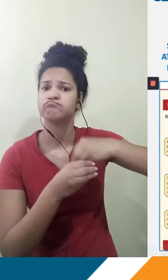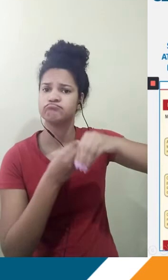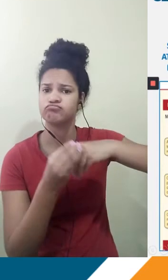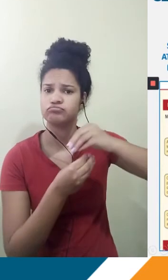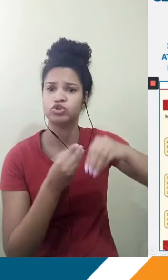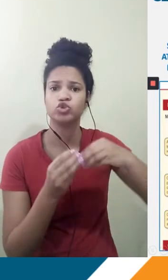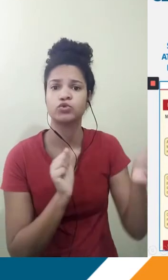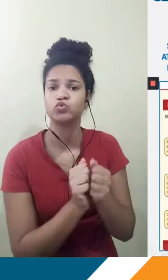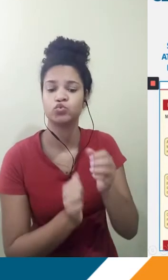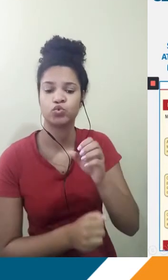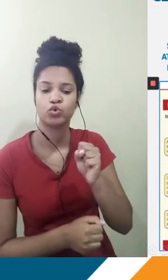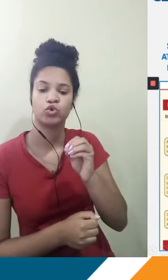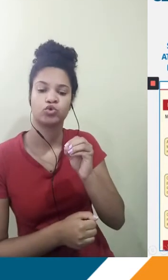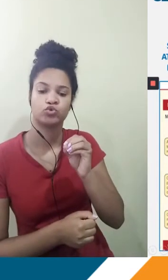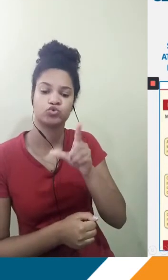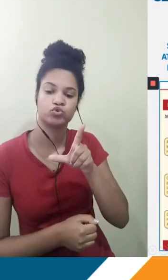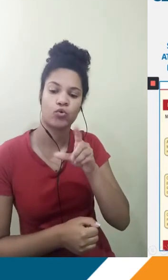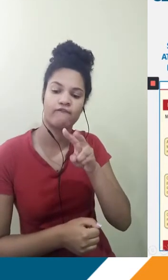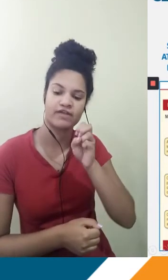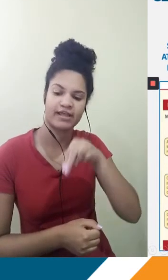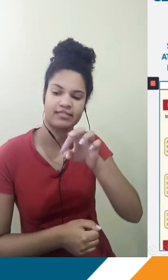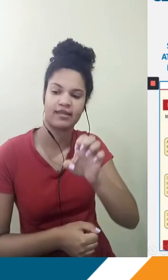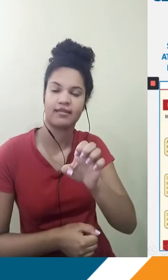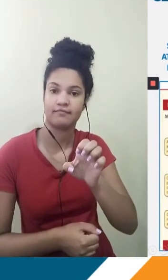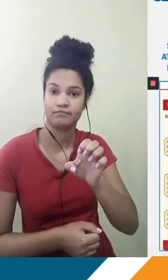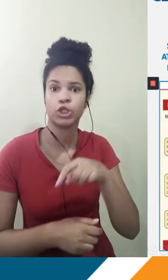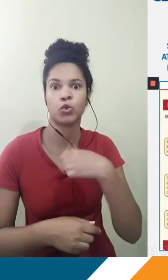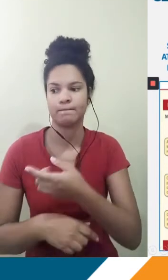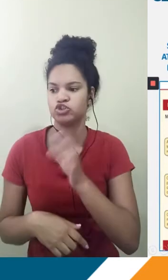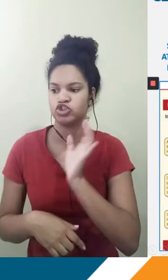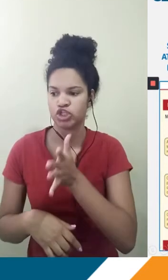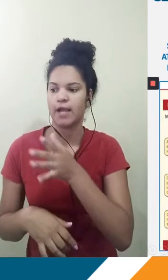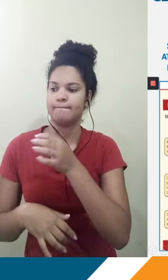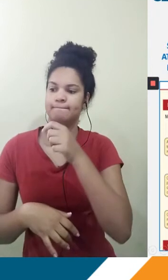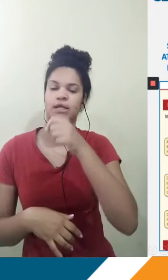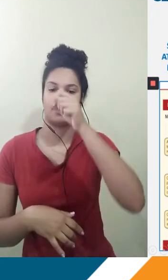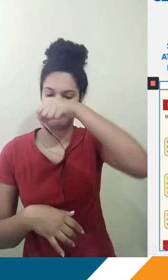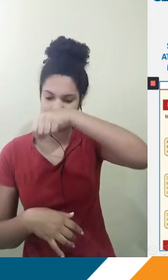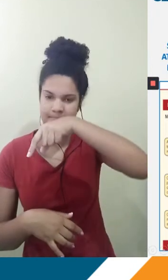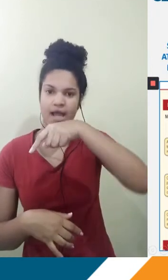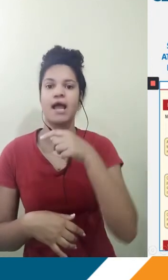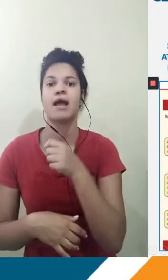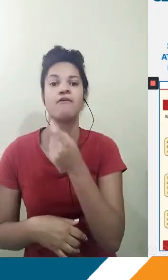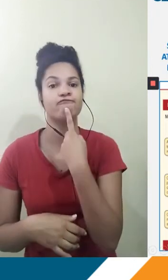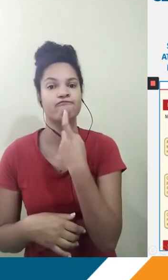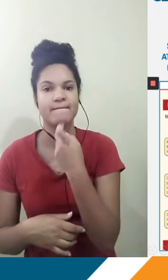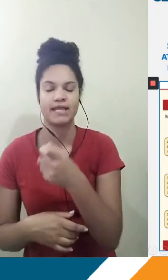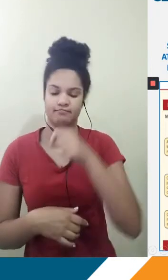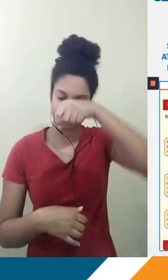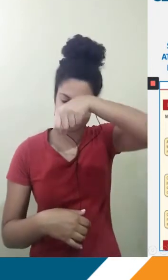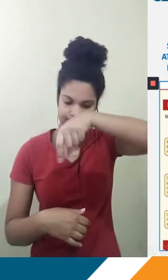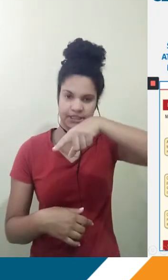você acaba de pingar a cor vermelha, a cor verde ou cor azul na água, no tempo zero,